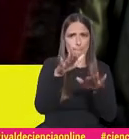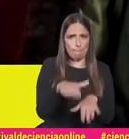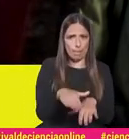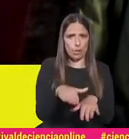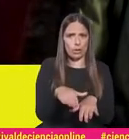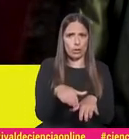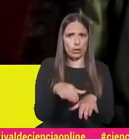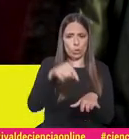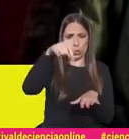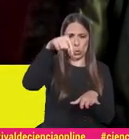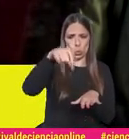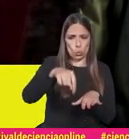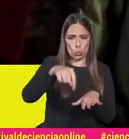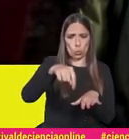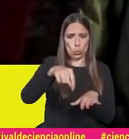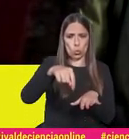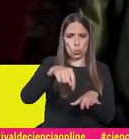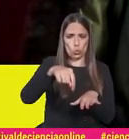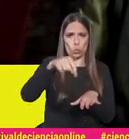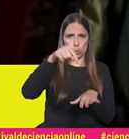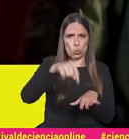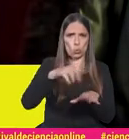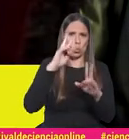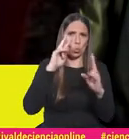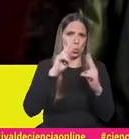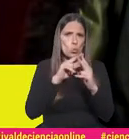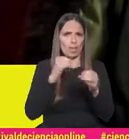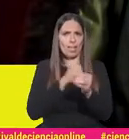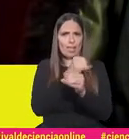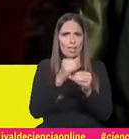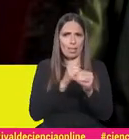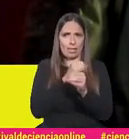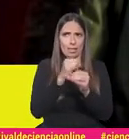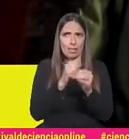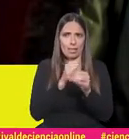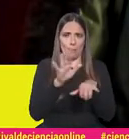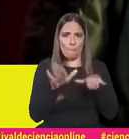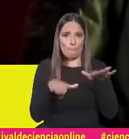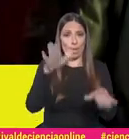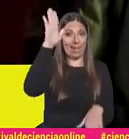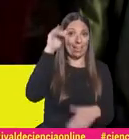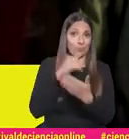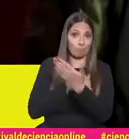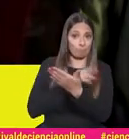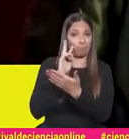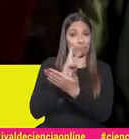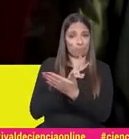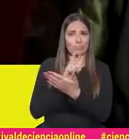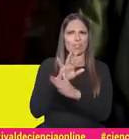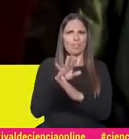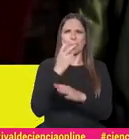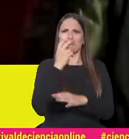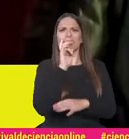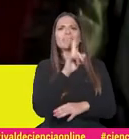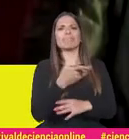ao sul do Rio de Prata, encontrou numa ilha ali perto uns pinguins, como vocês podem ver. Mas o que é